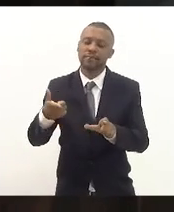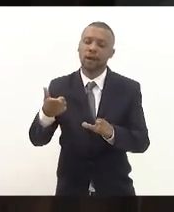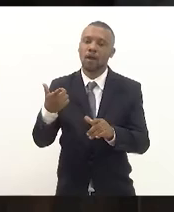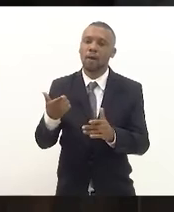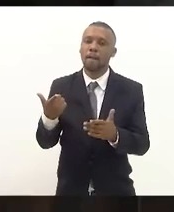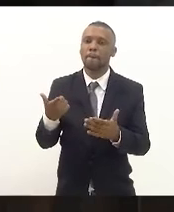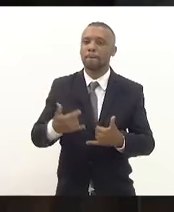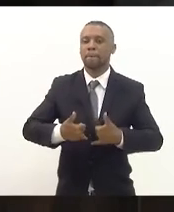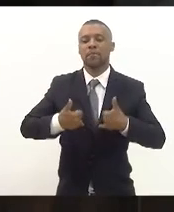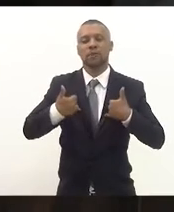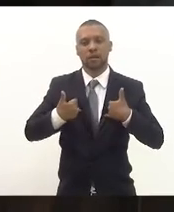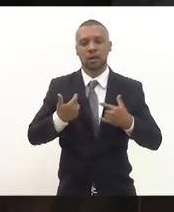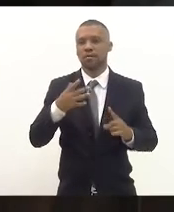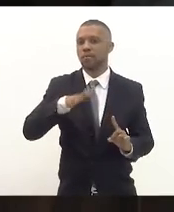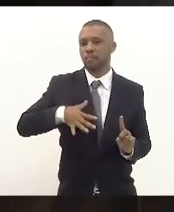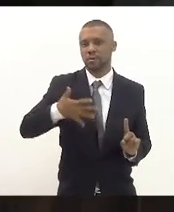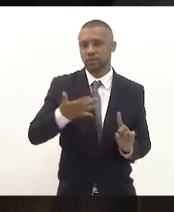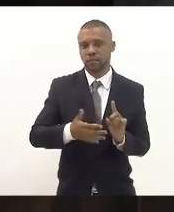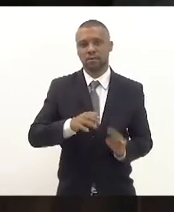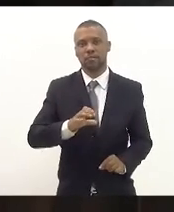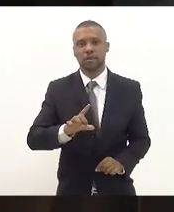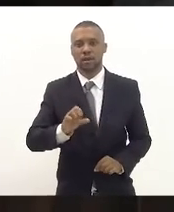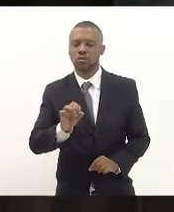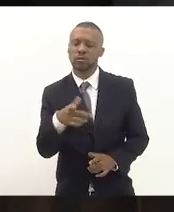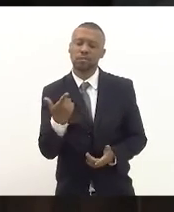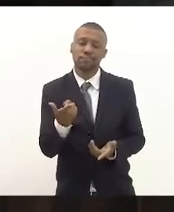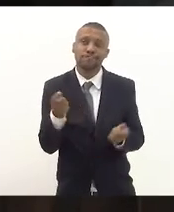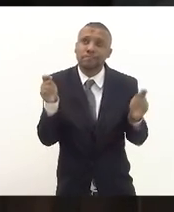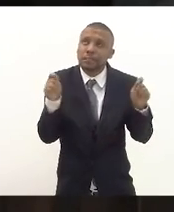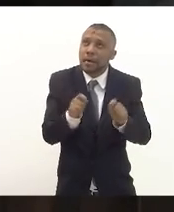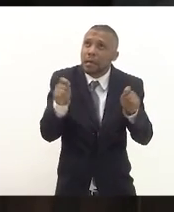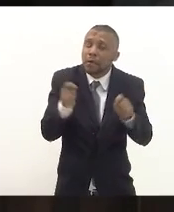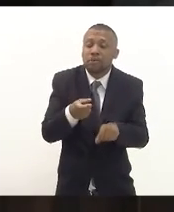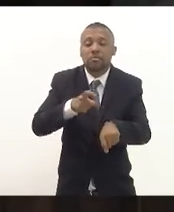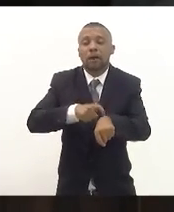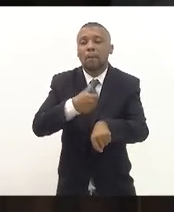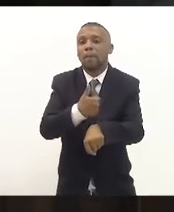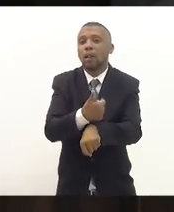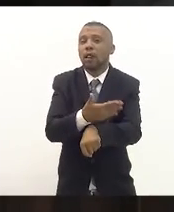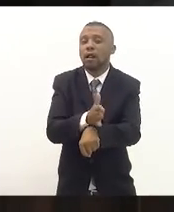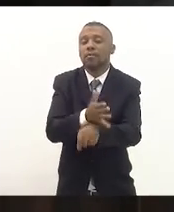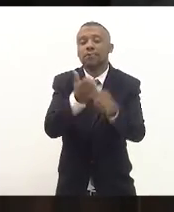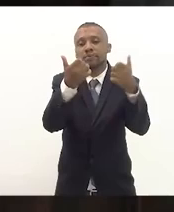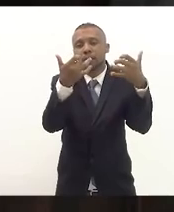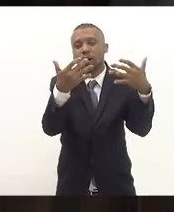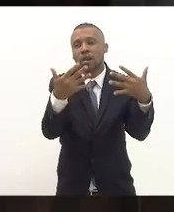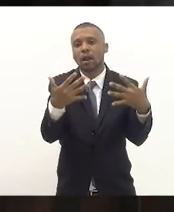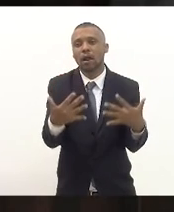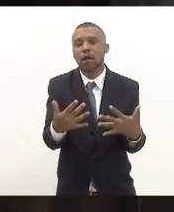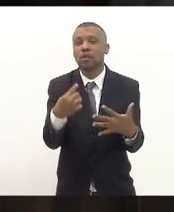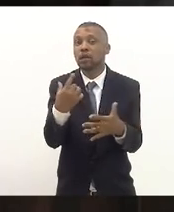os céus do álbum Celso ficaria que a noite toda falando com a sua pessoa falando da nossa classe política